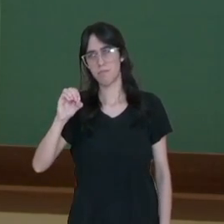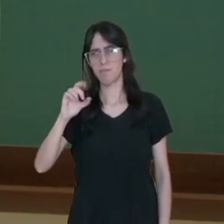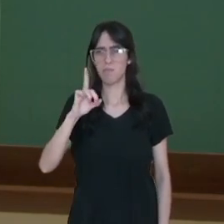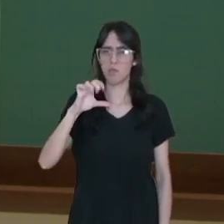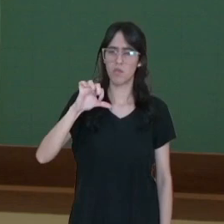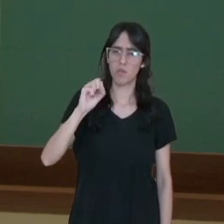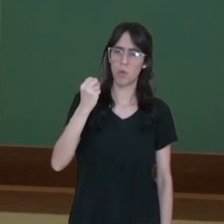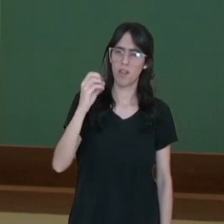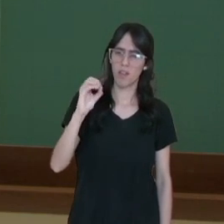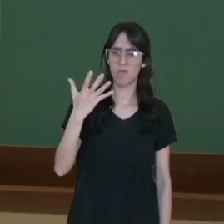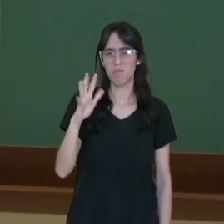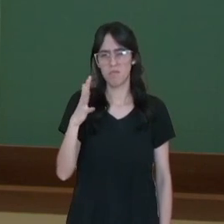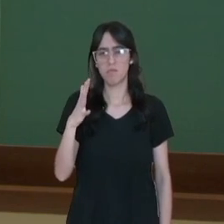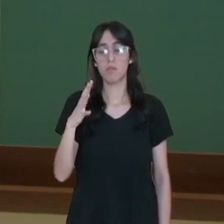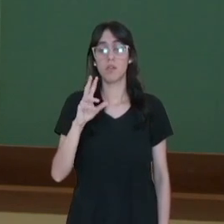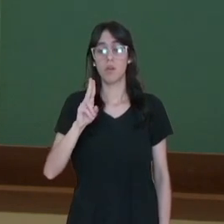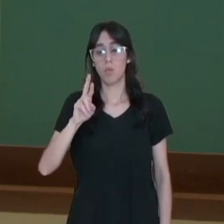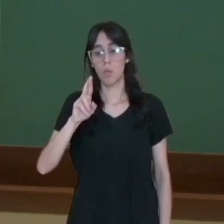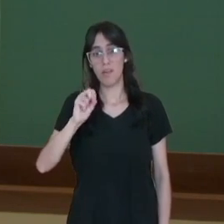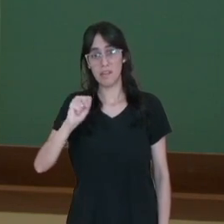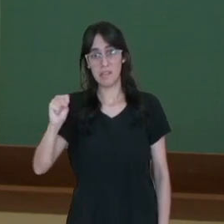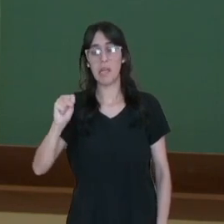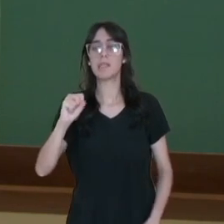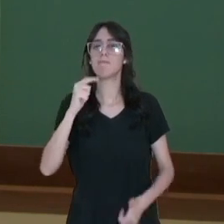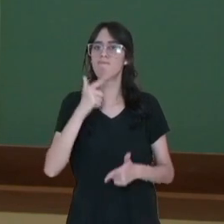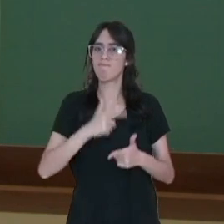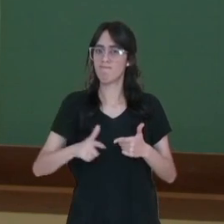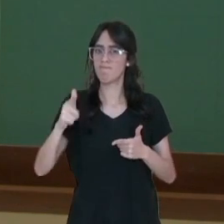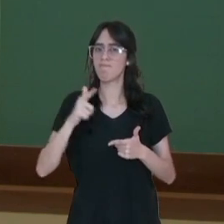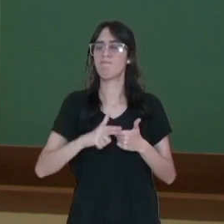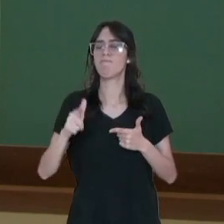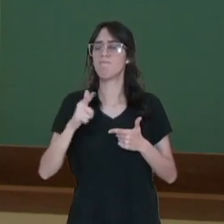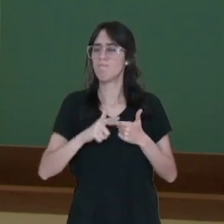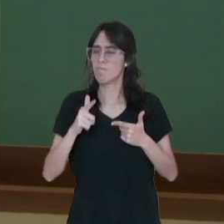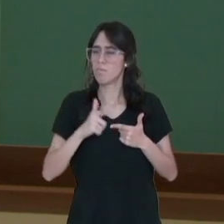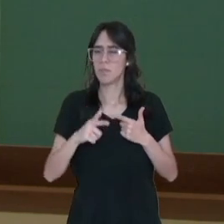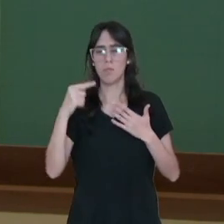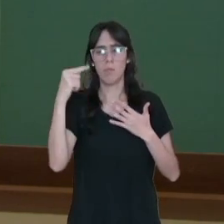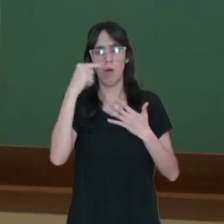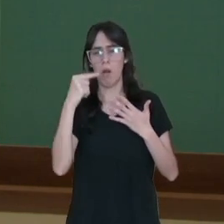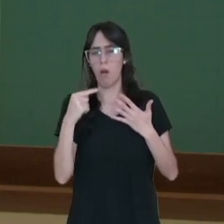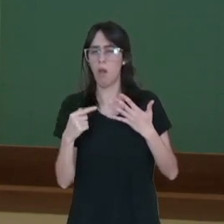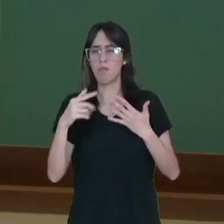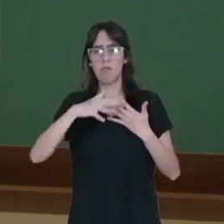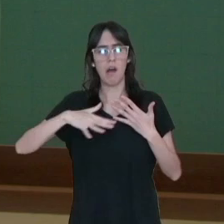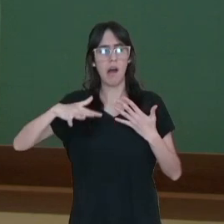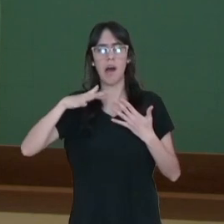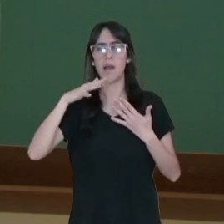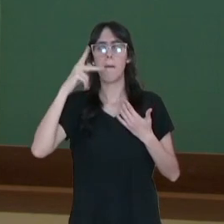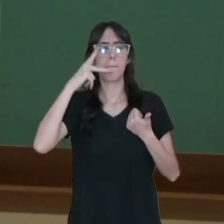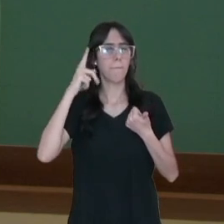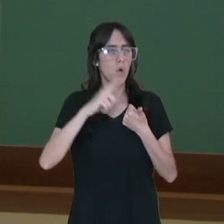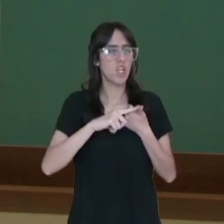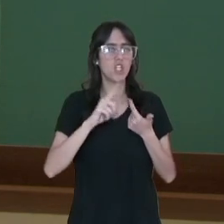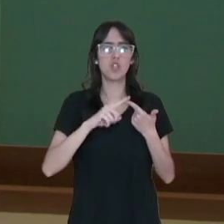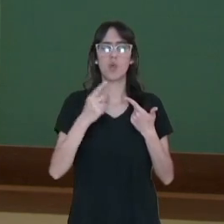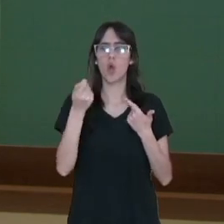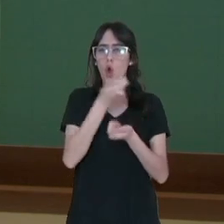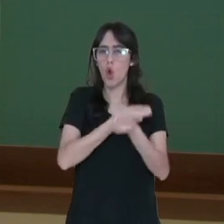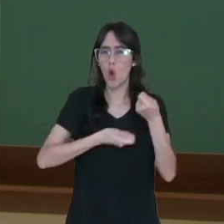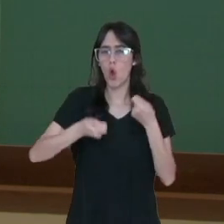1980, a União Soviética enfrentava uma crise em vários setores, político, econômico, social.